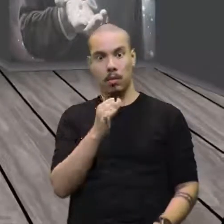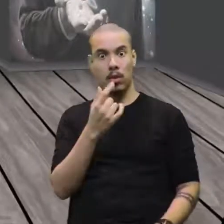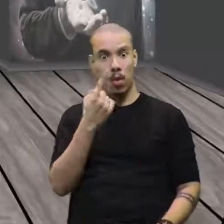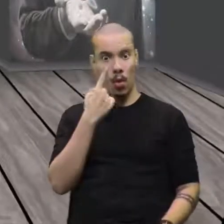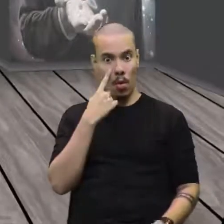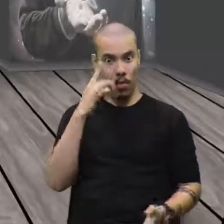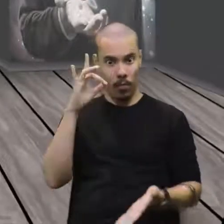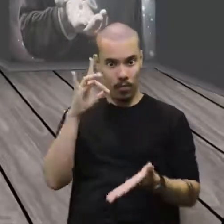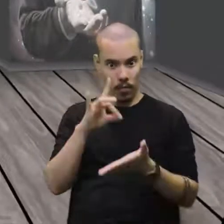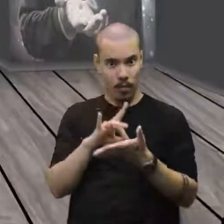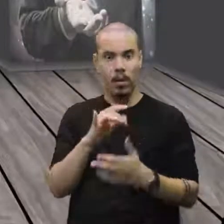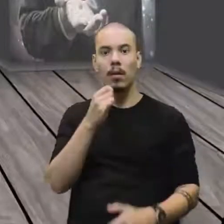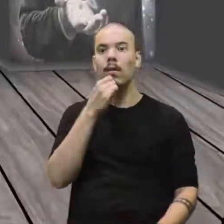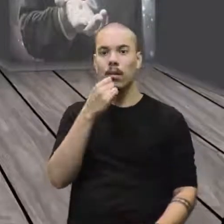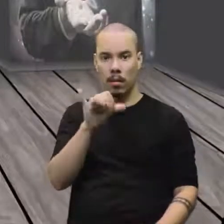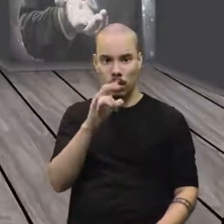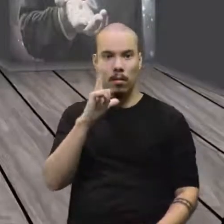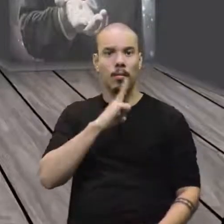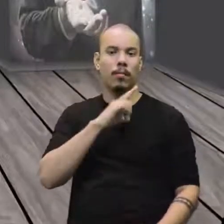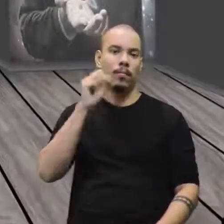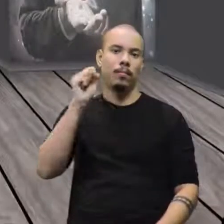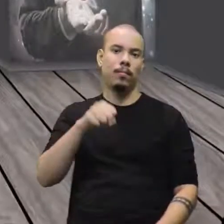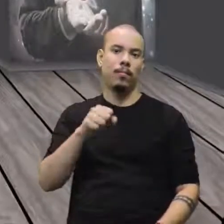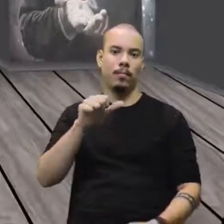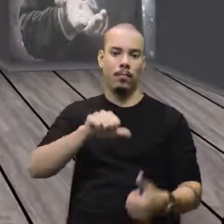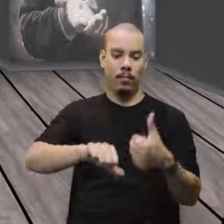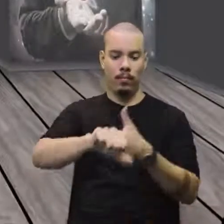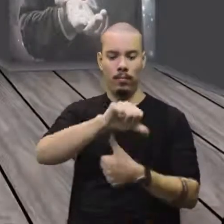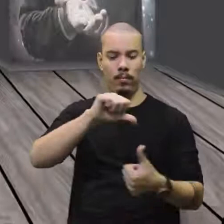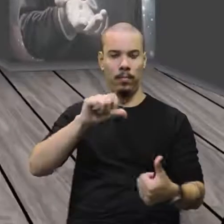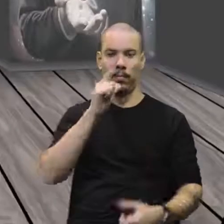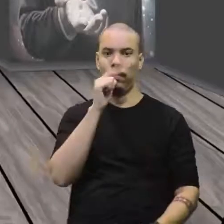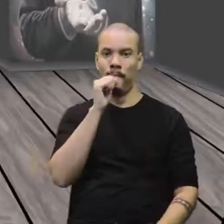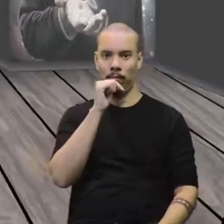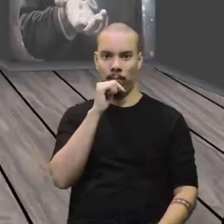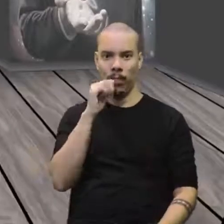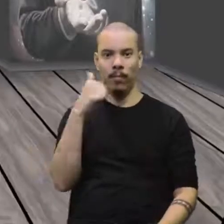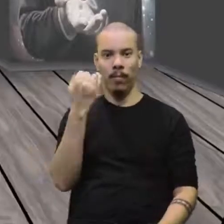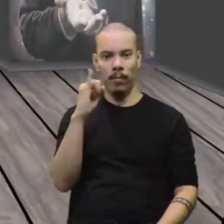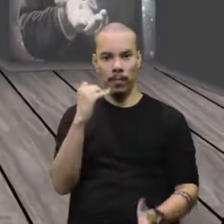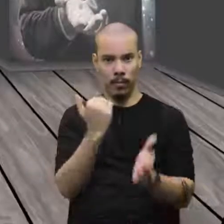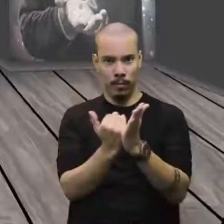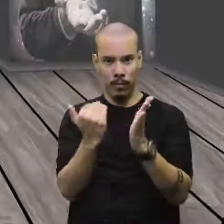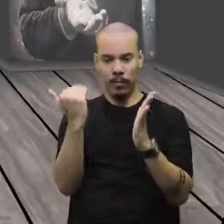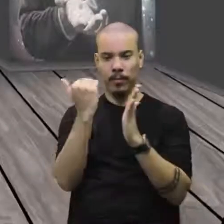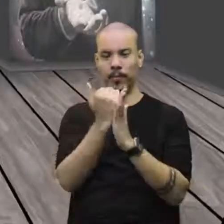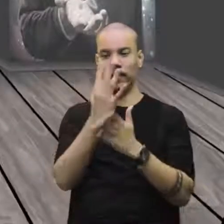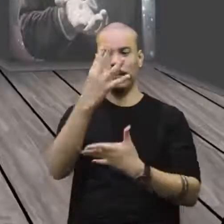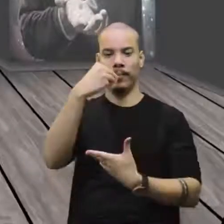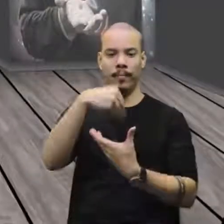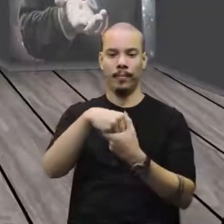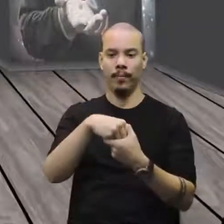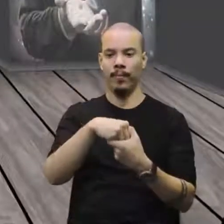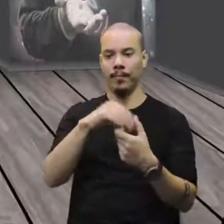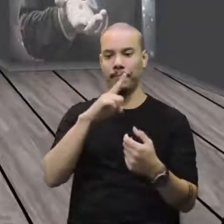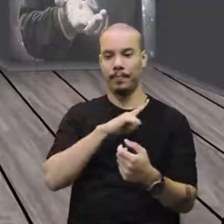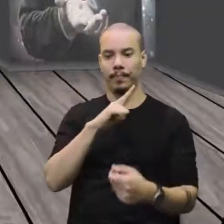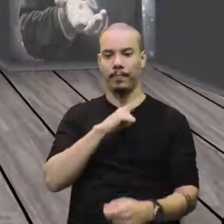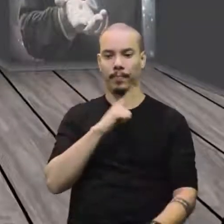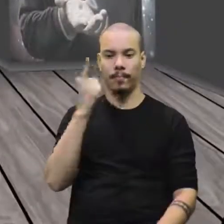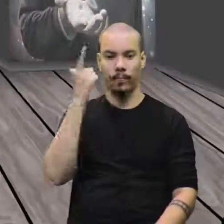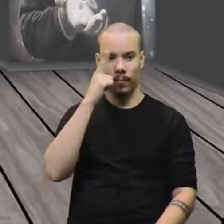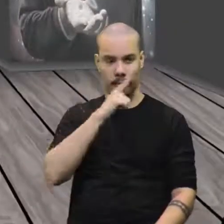realidade, a energia está armazenada em forma de água. Quanto mais água você tem para abrir as comportas ali, você abre quando